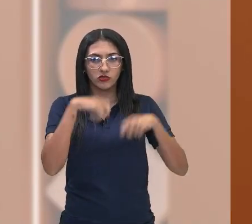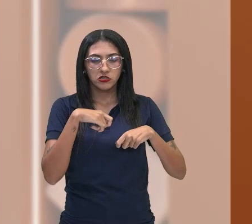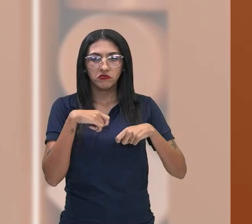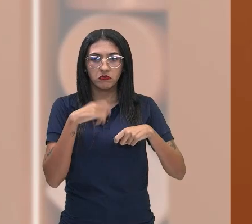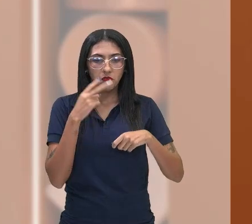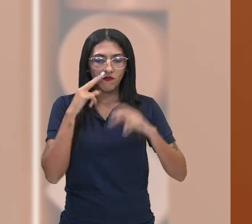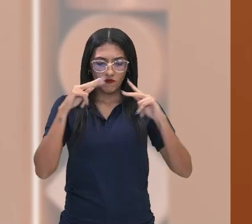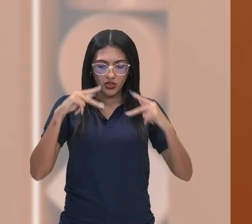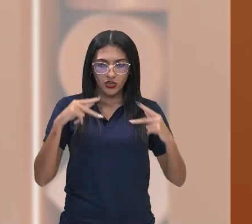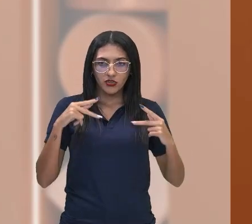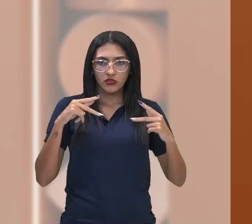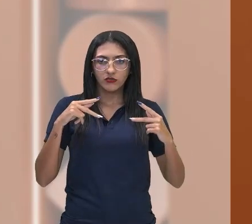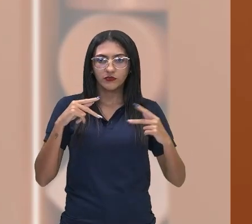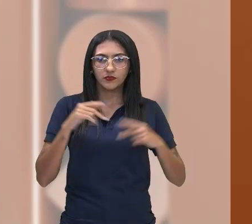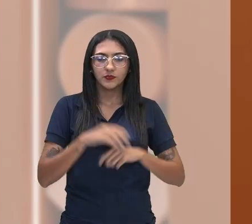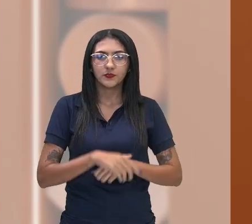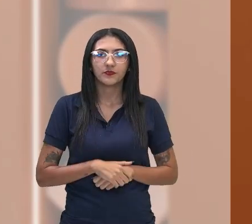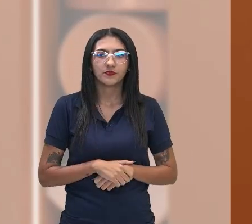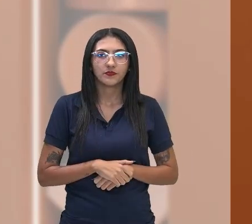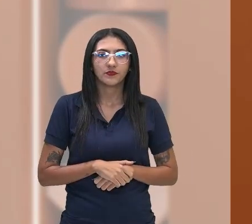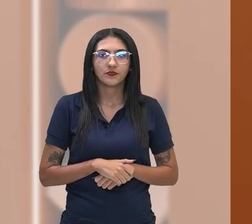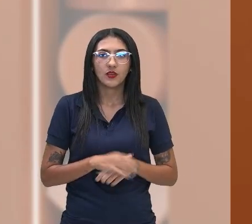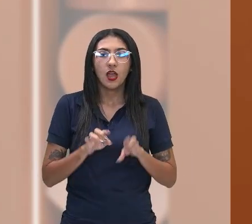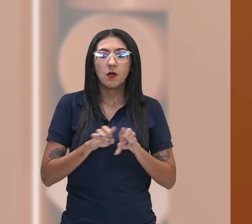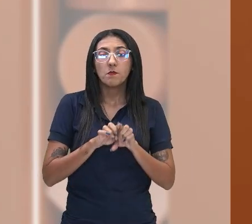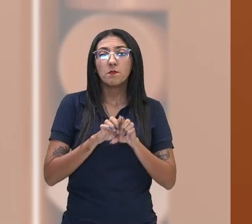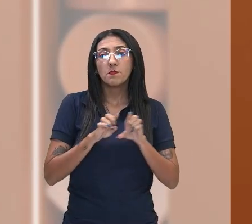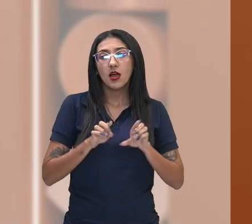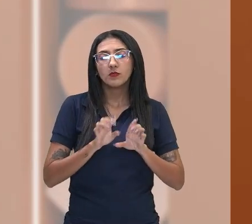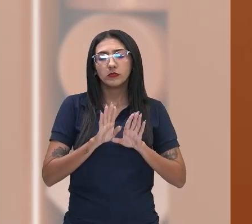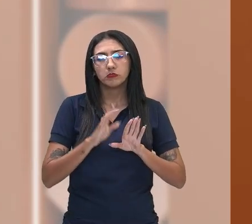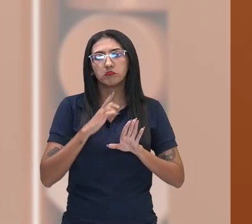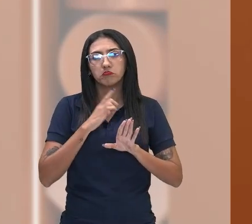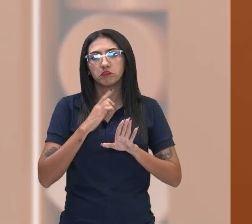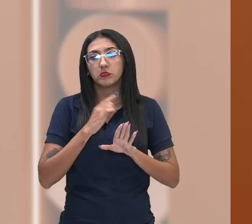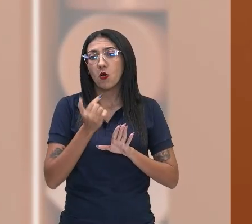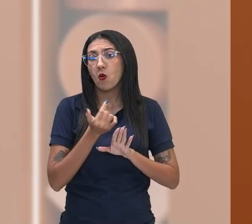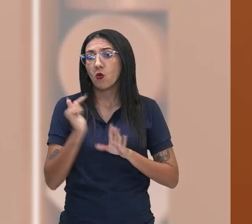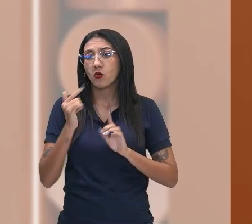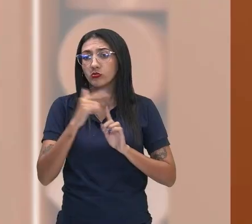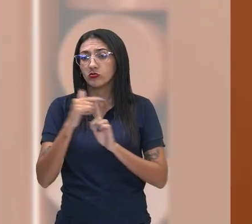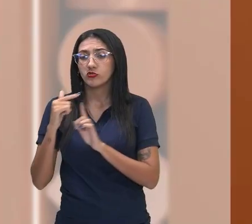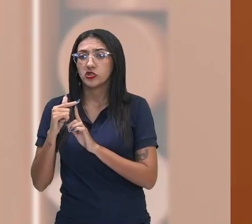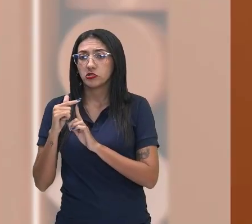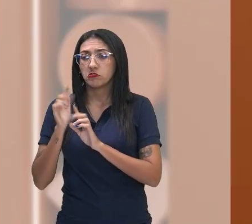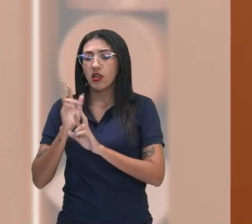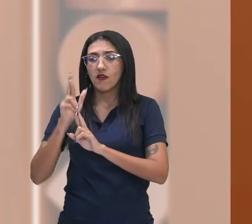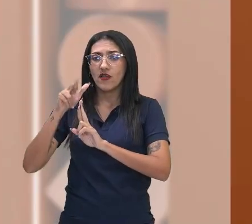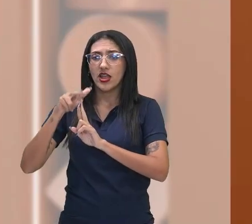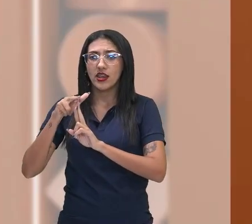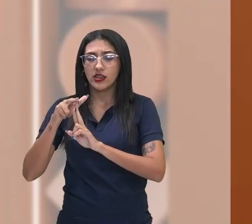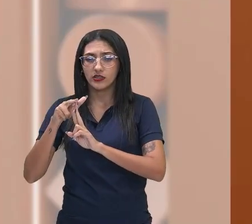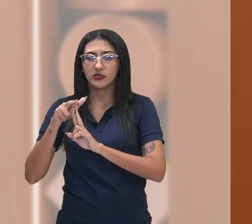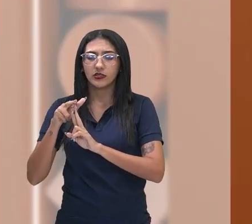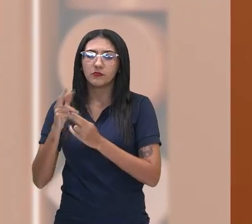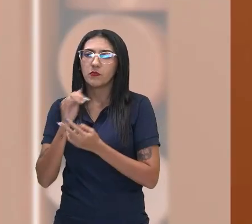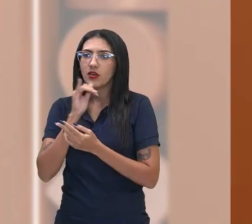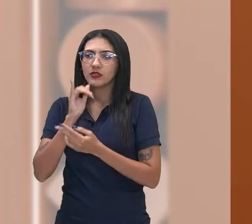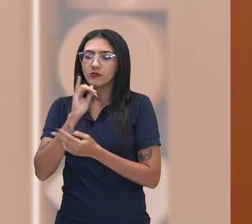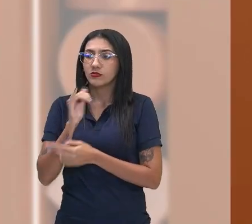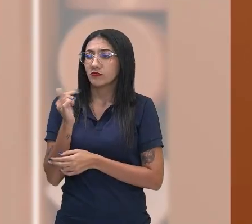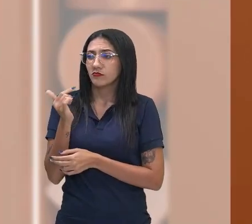concreta. Mas também existem as fontes imateriais, que são as fontes que